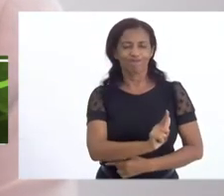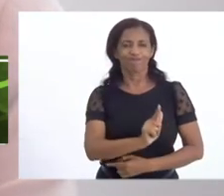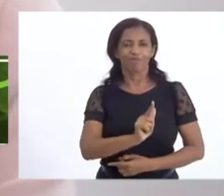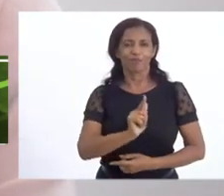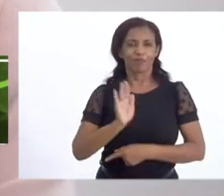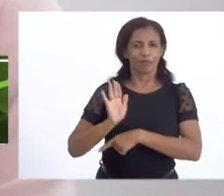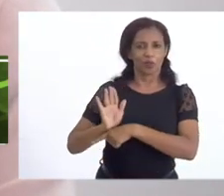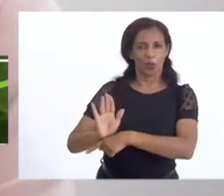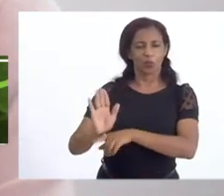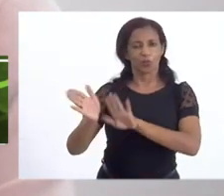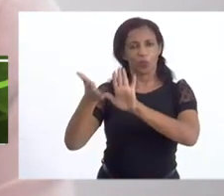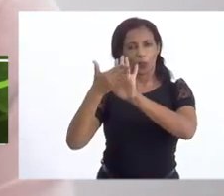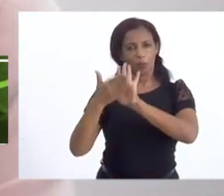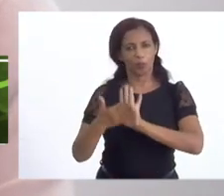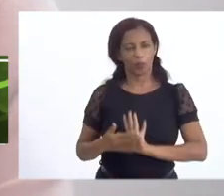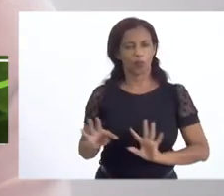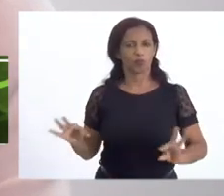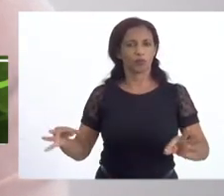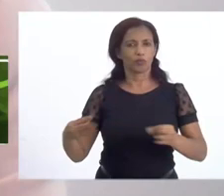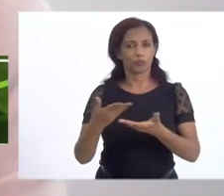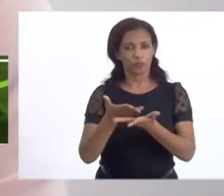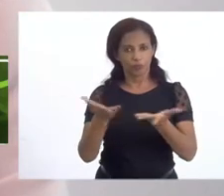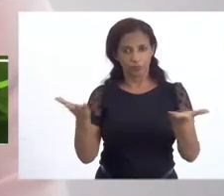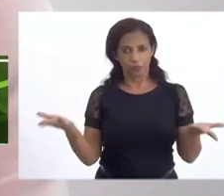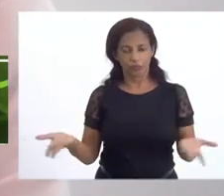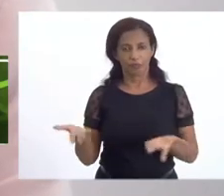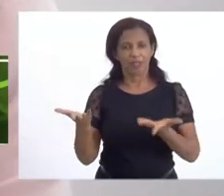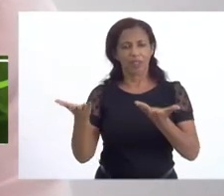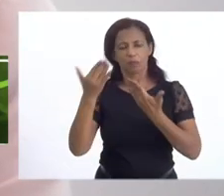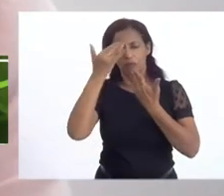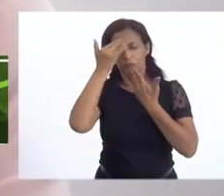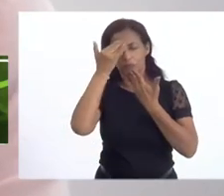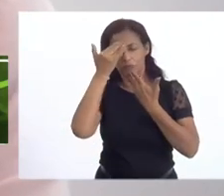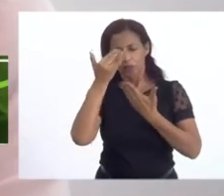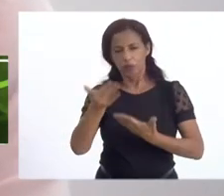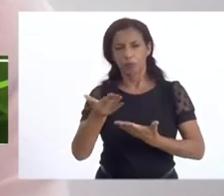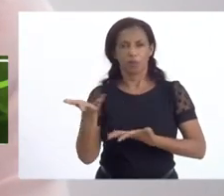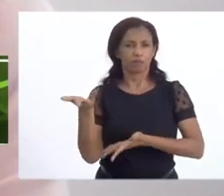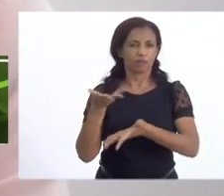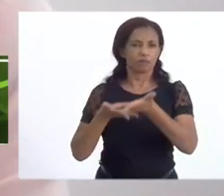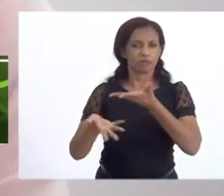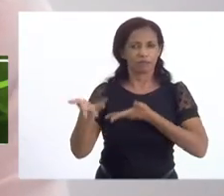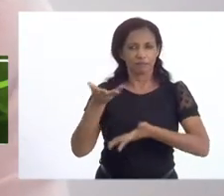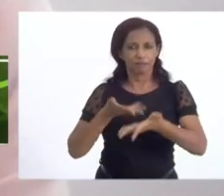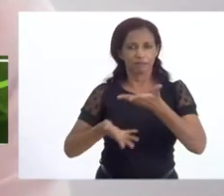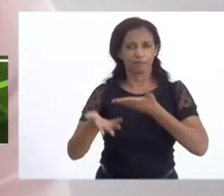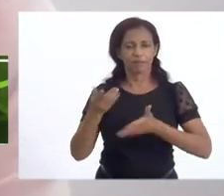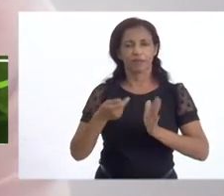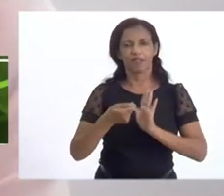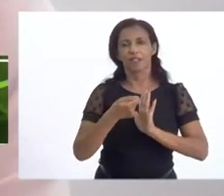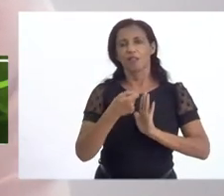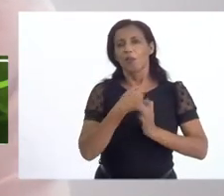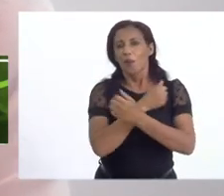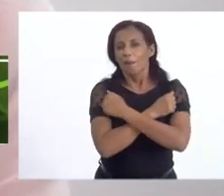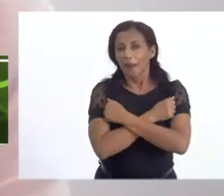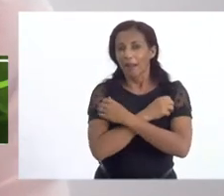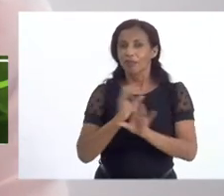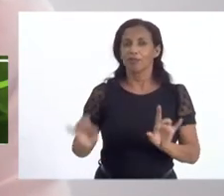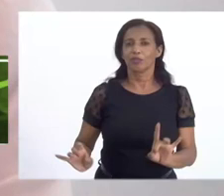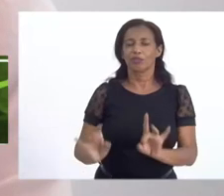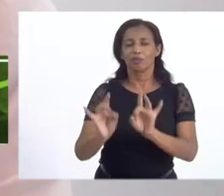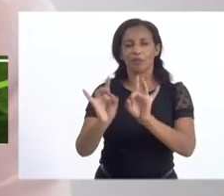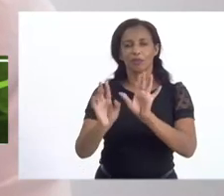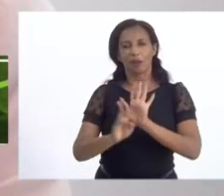benefícios, não é, propostos por todos os senhores. Então, muito obrigada, né, pela participação. Registrar aqui um abraço especial